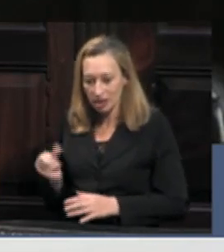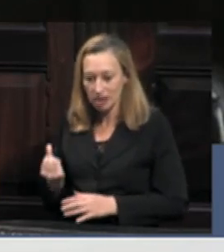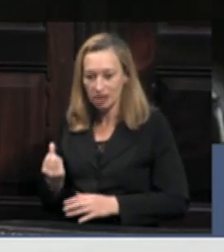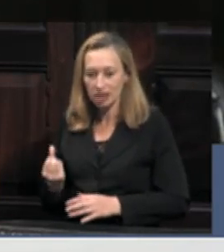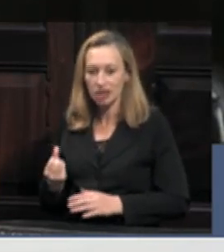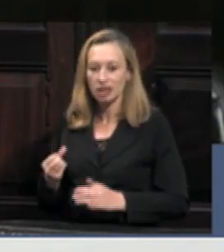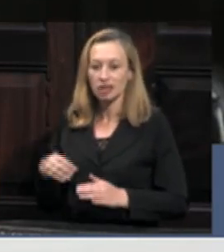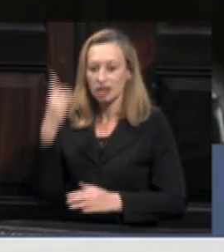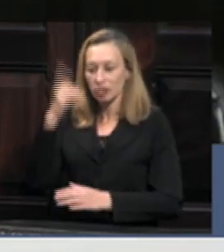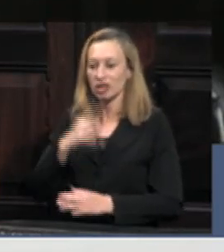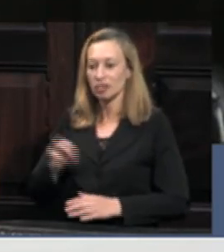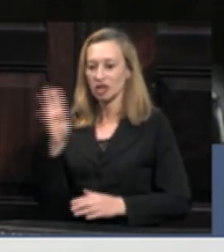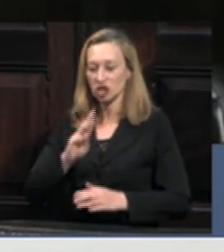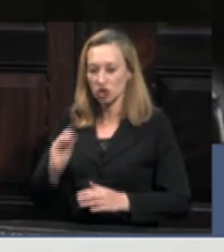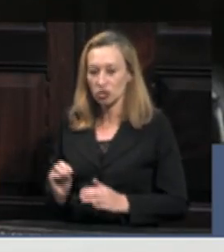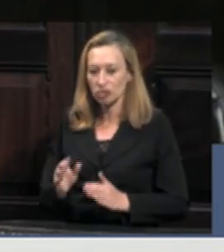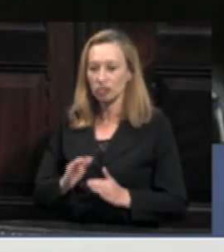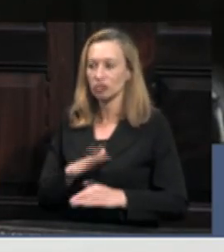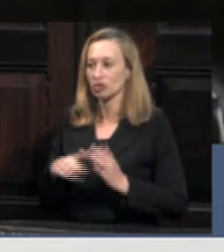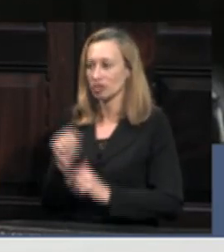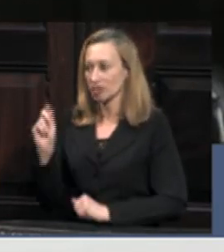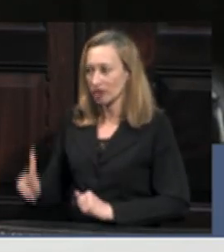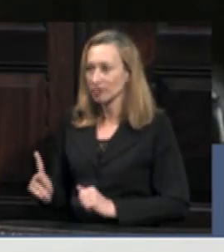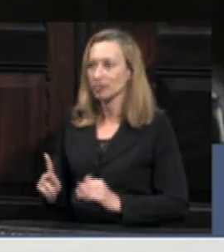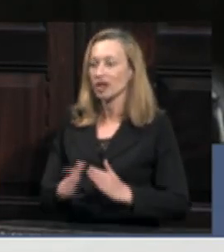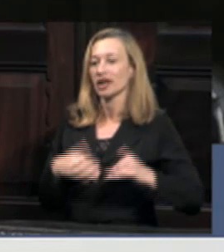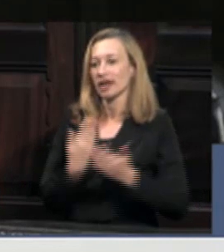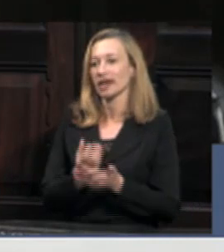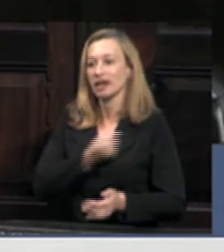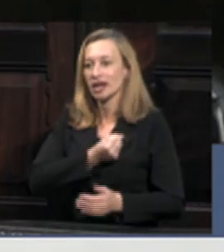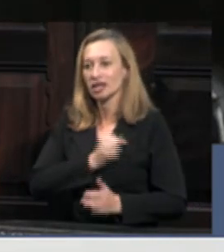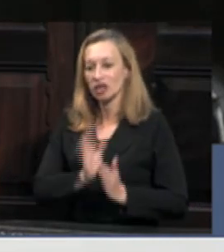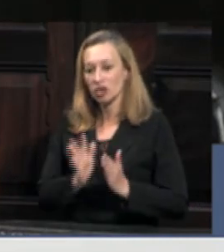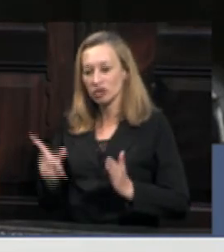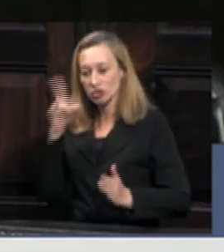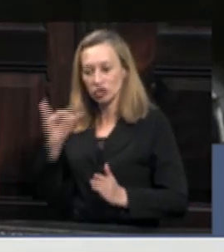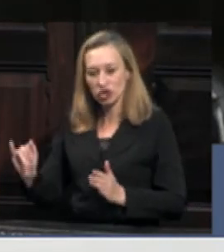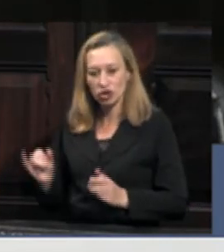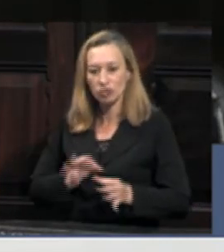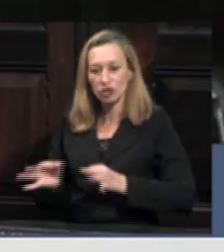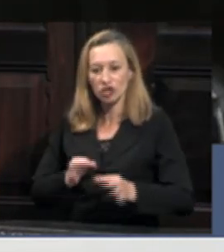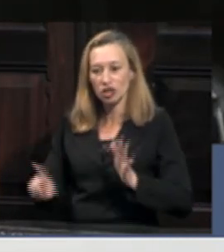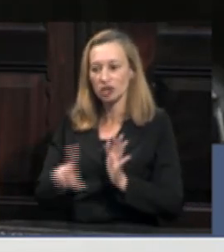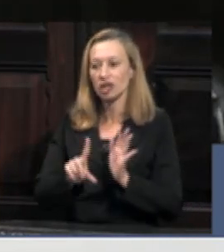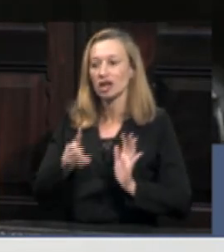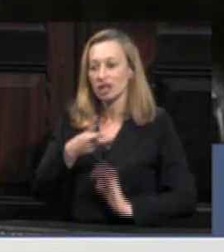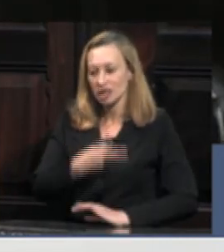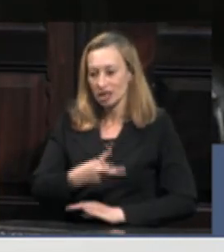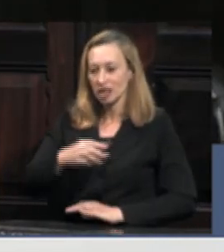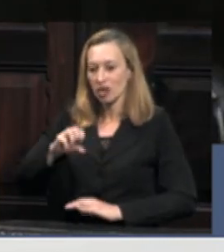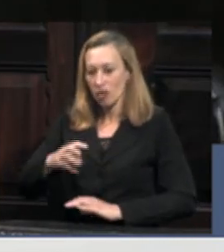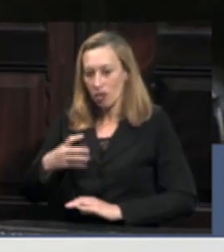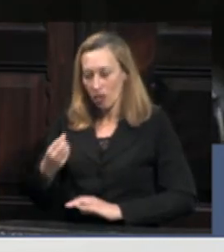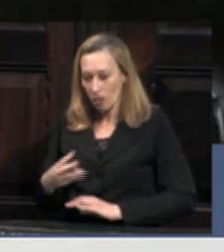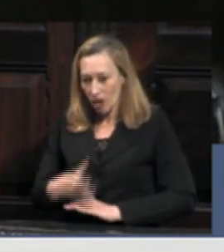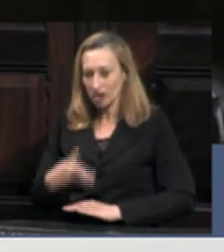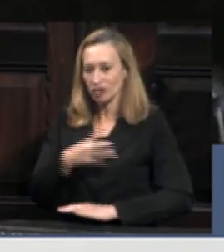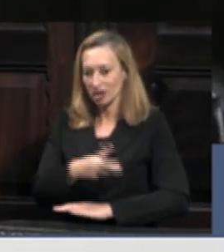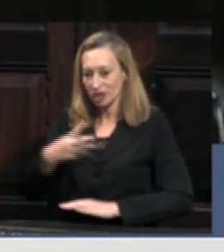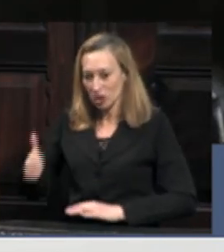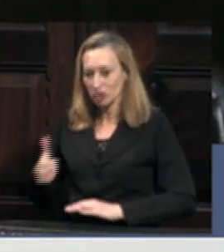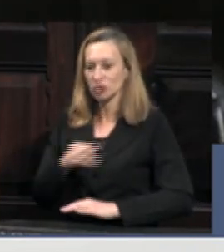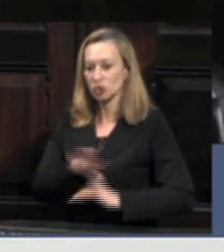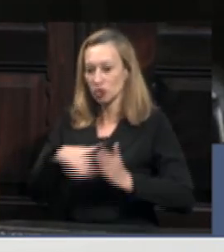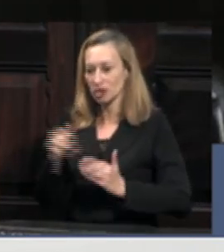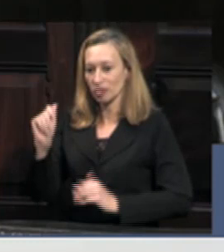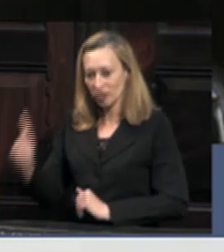2017, deputado Benedito Alves. Senhores que aprovam, nesse estão aprovados. Requer inclusão na ordem do dia do PL 3440/2017, deputado Benedito Alves. Senhores que